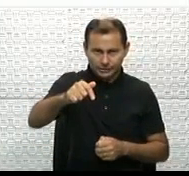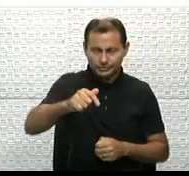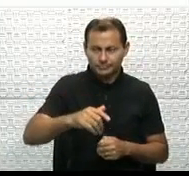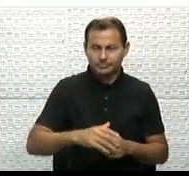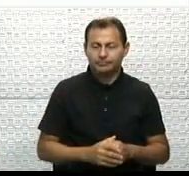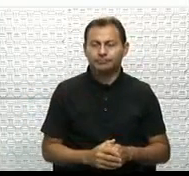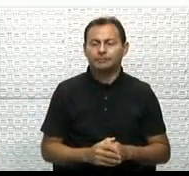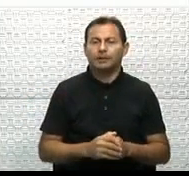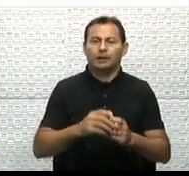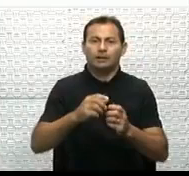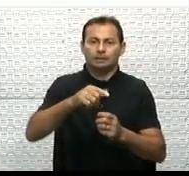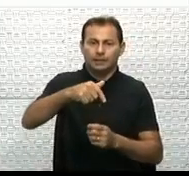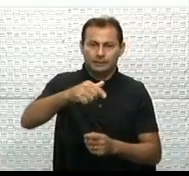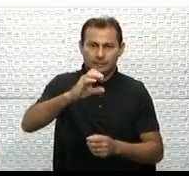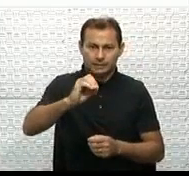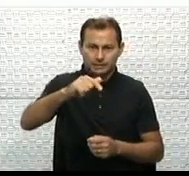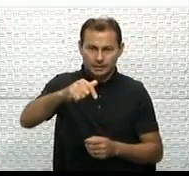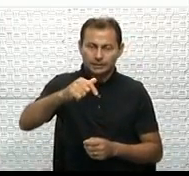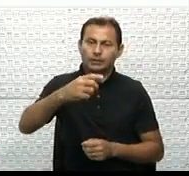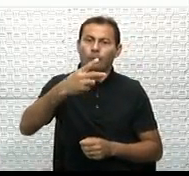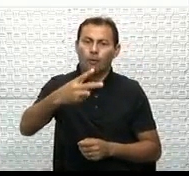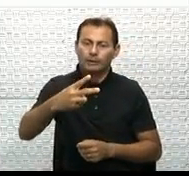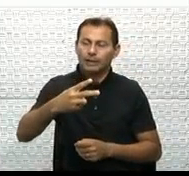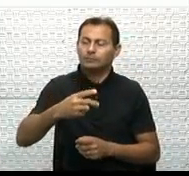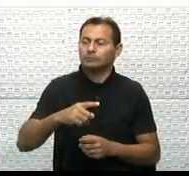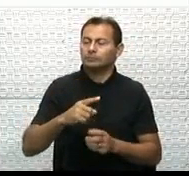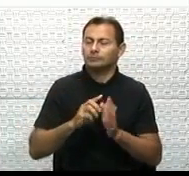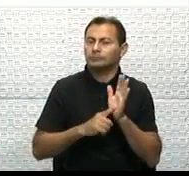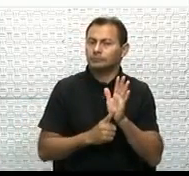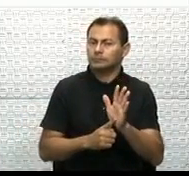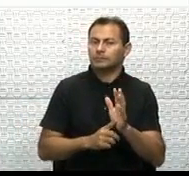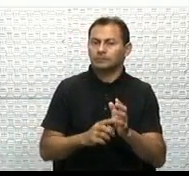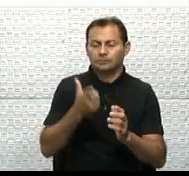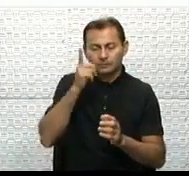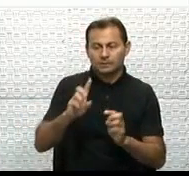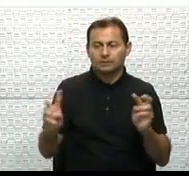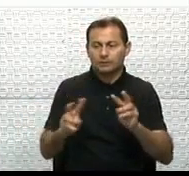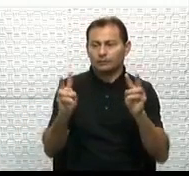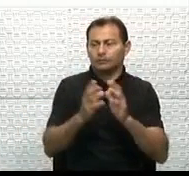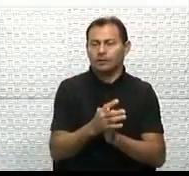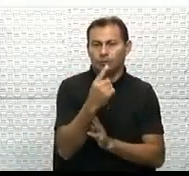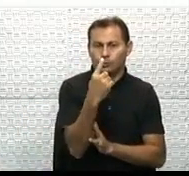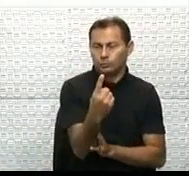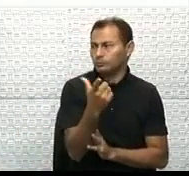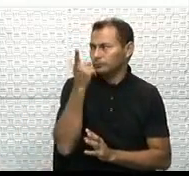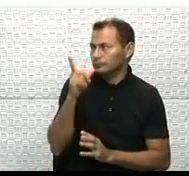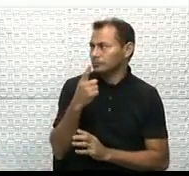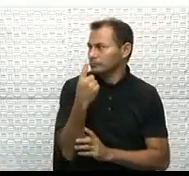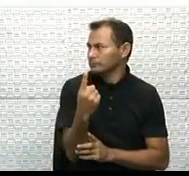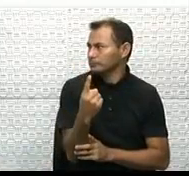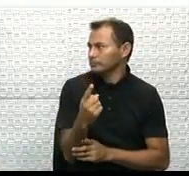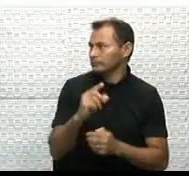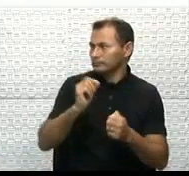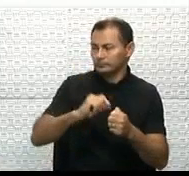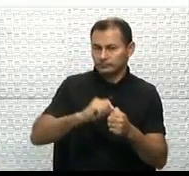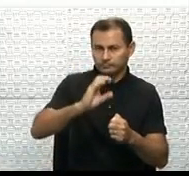0,707 ao quadrado. E aí eu subtraí o valor obtido de 1. Então, quando eu